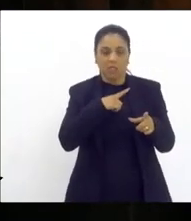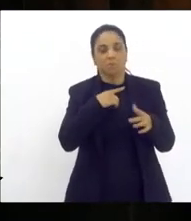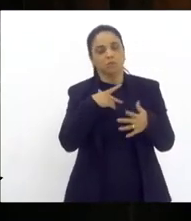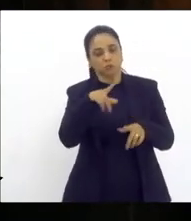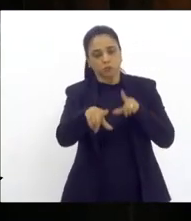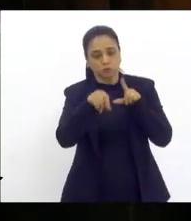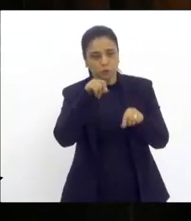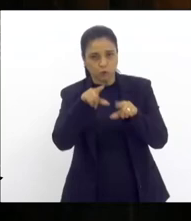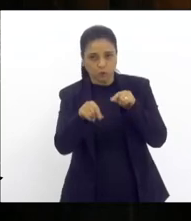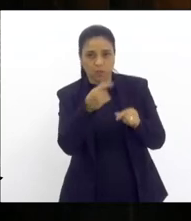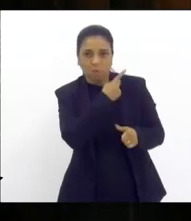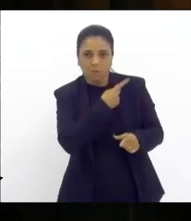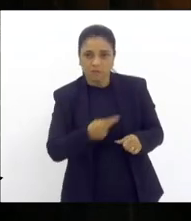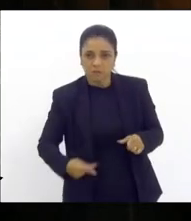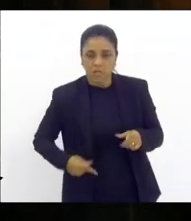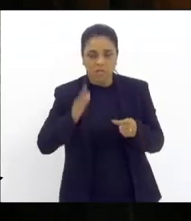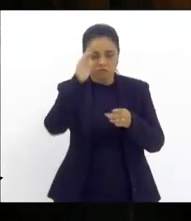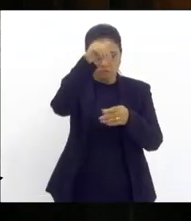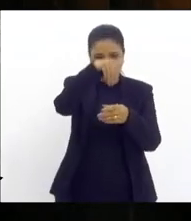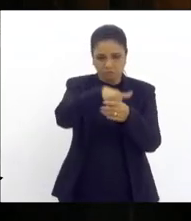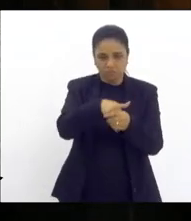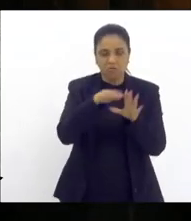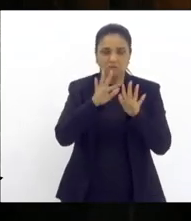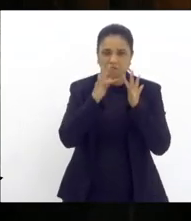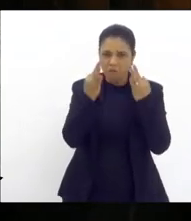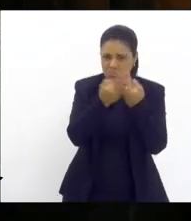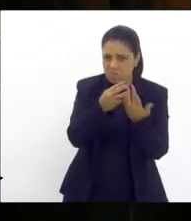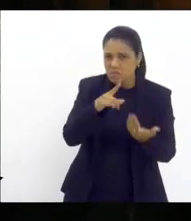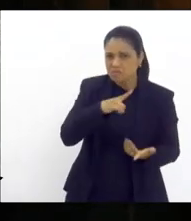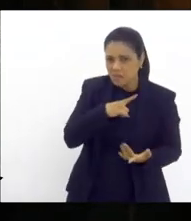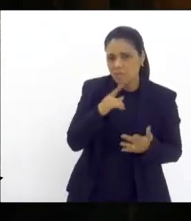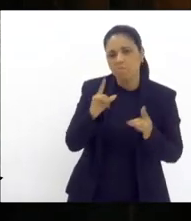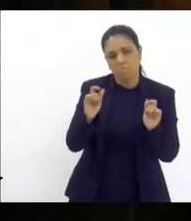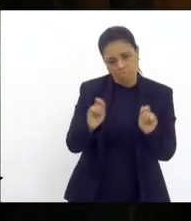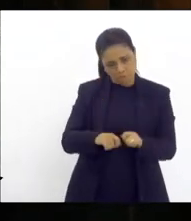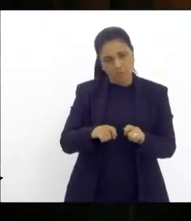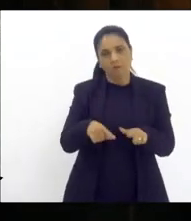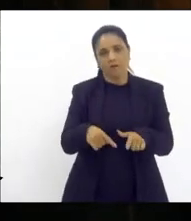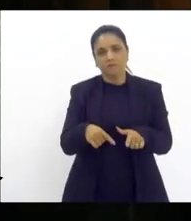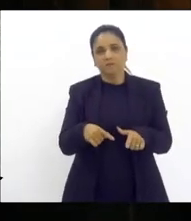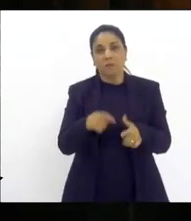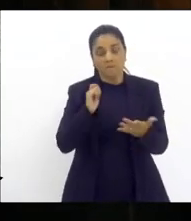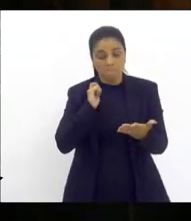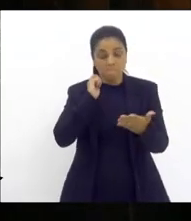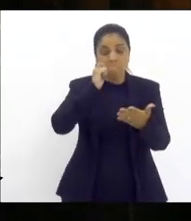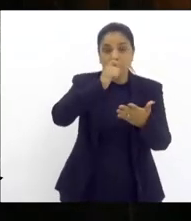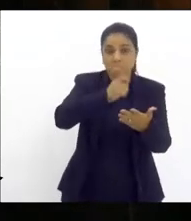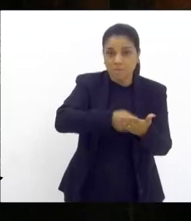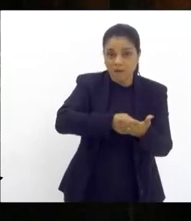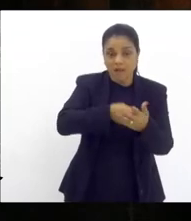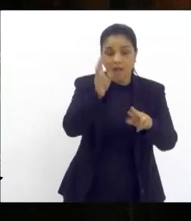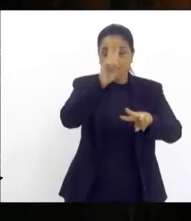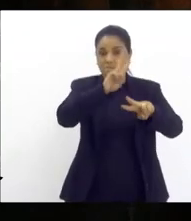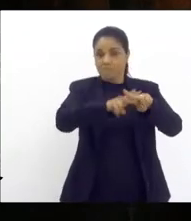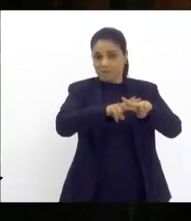pode constituir família pode fazer o que quiser mas para pagar pelos crimes ele não pode porque ele é menor